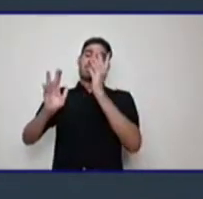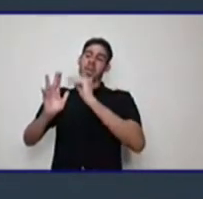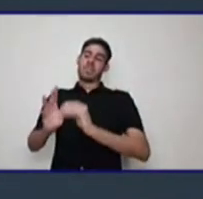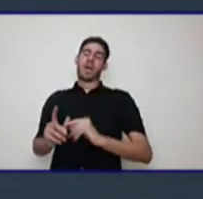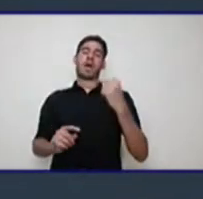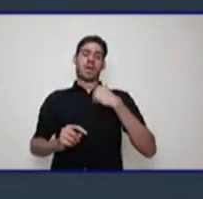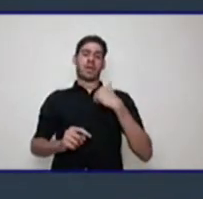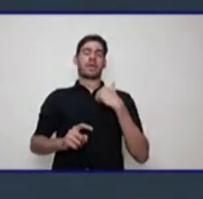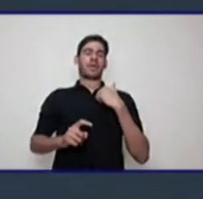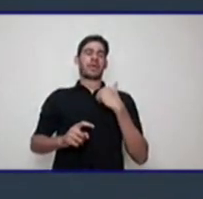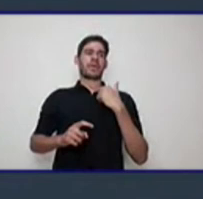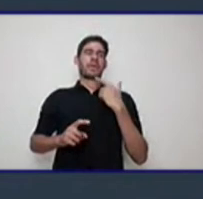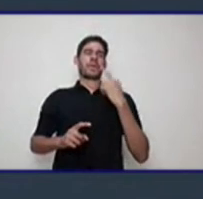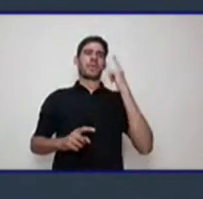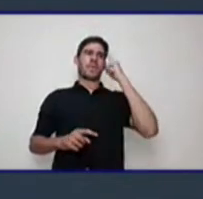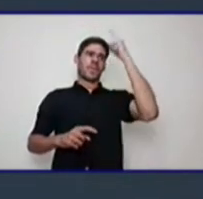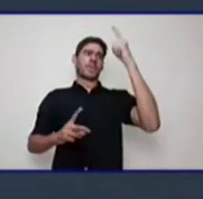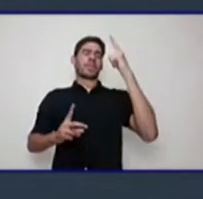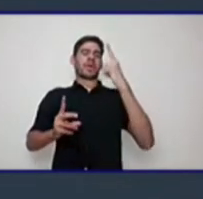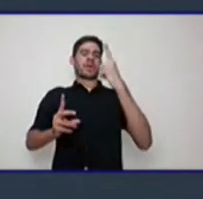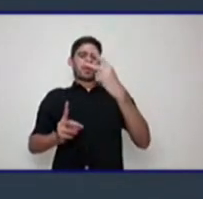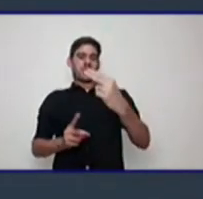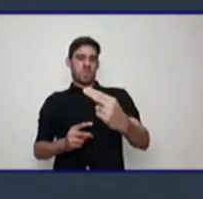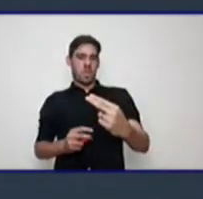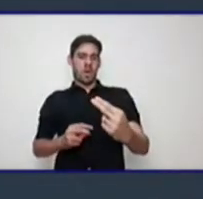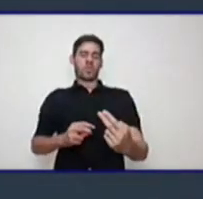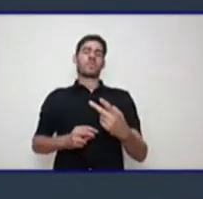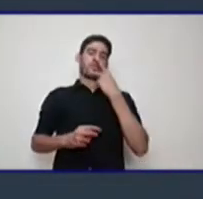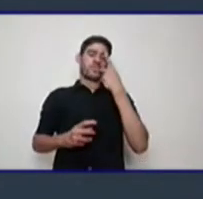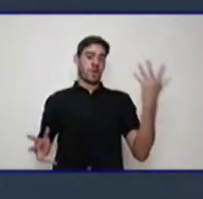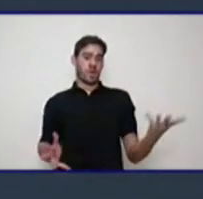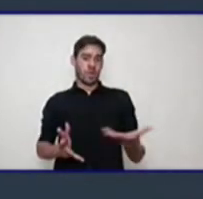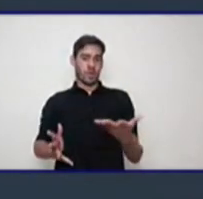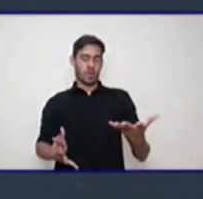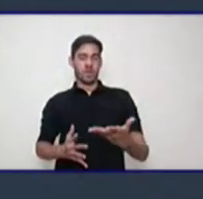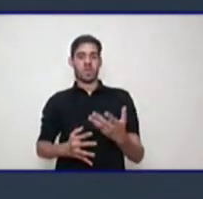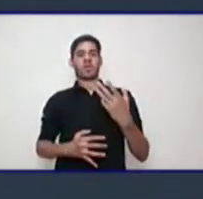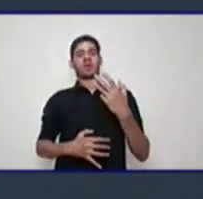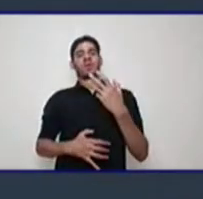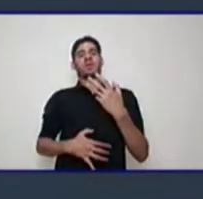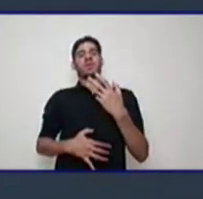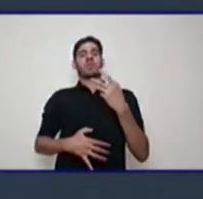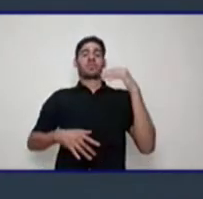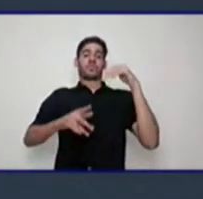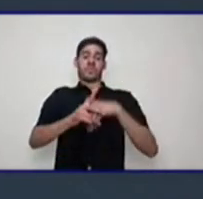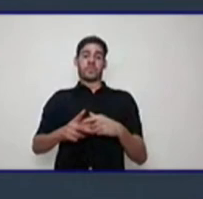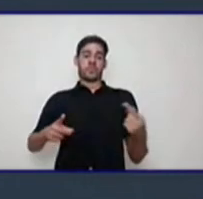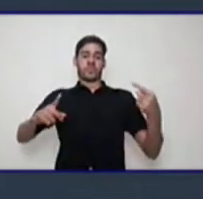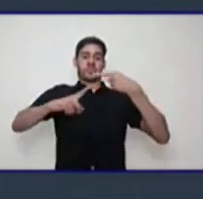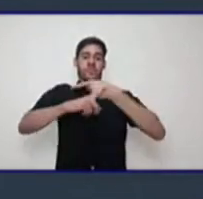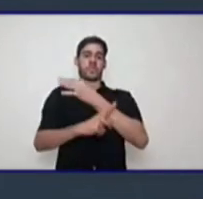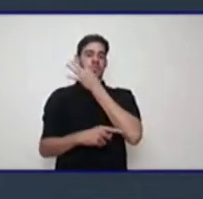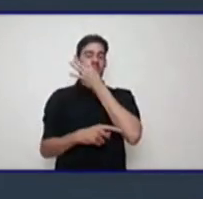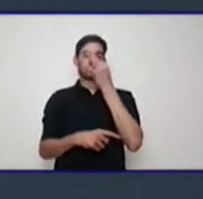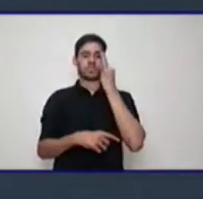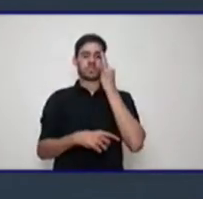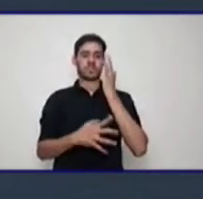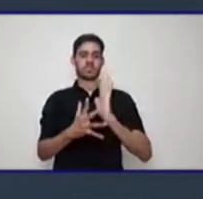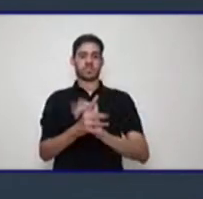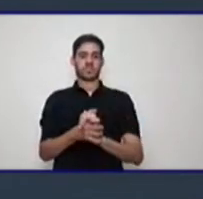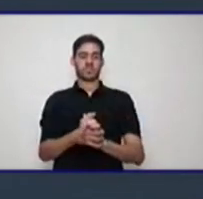a mesma ideia que acabou de mencionar o voto divergente do ministro Tarcísio.